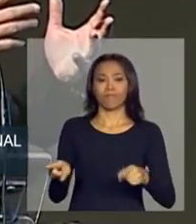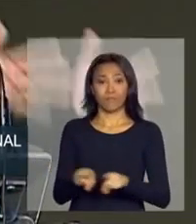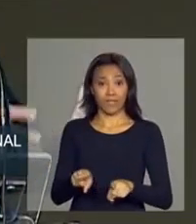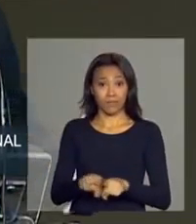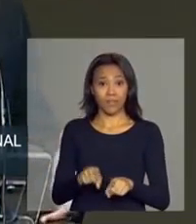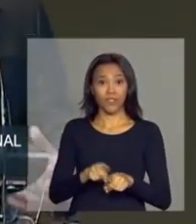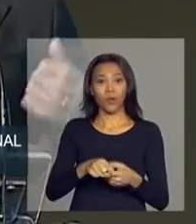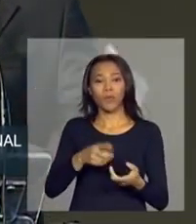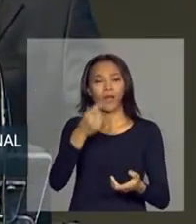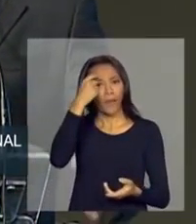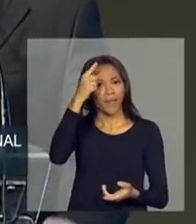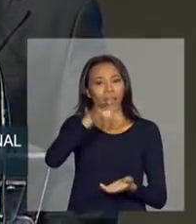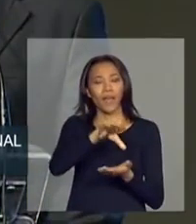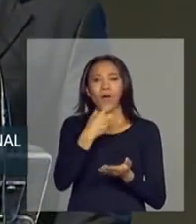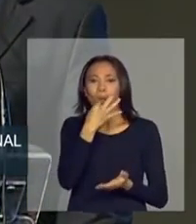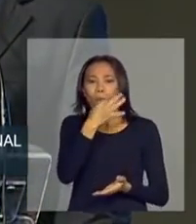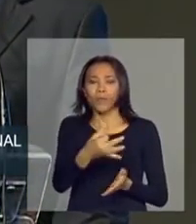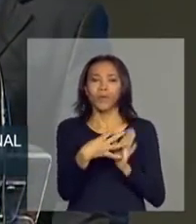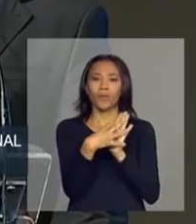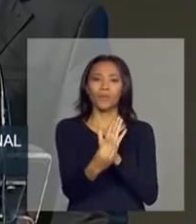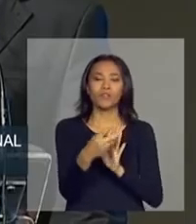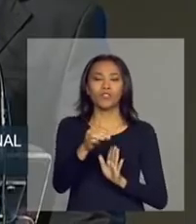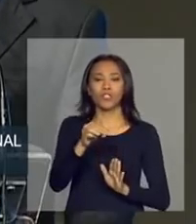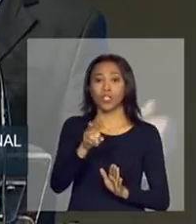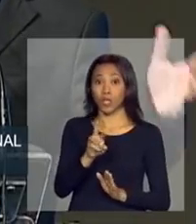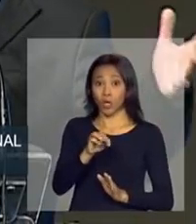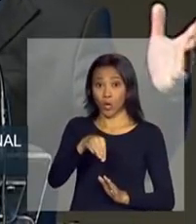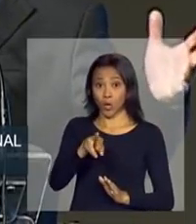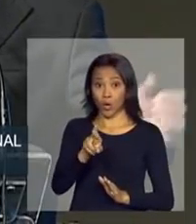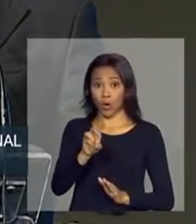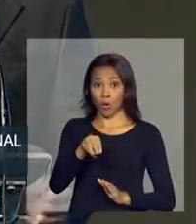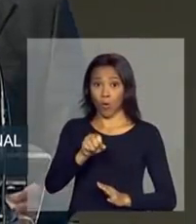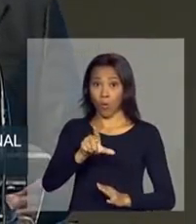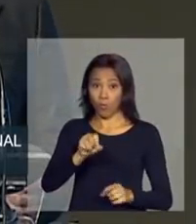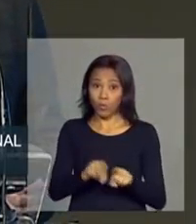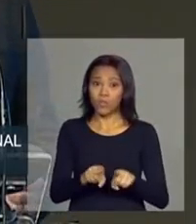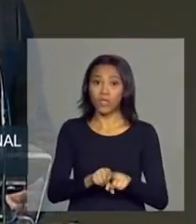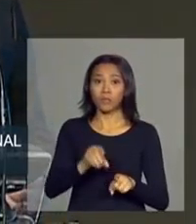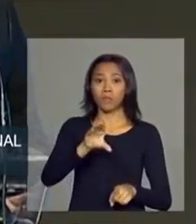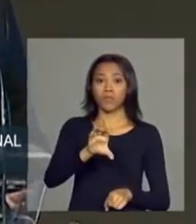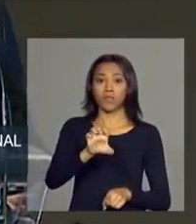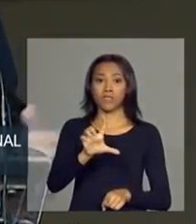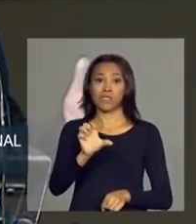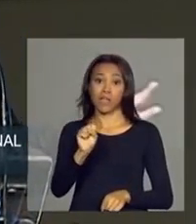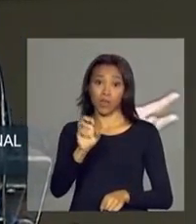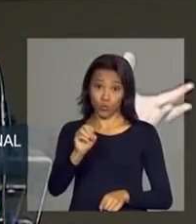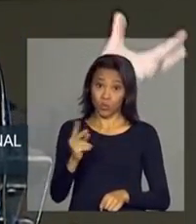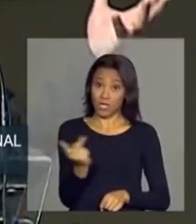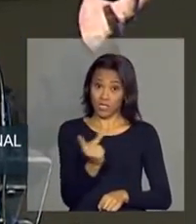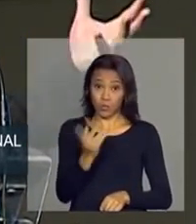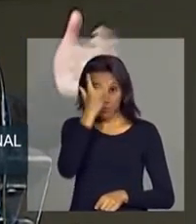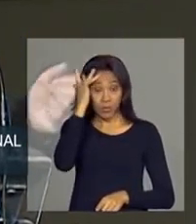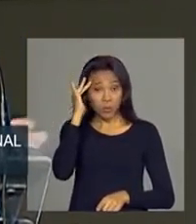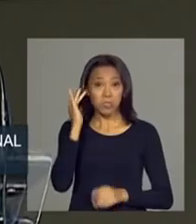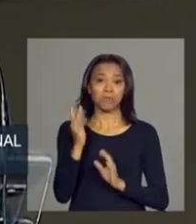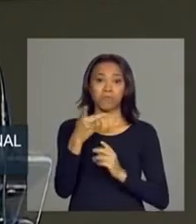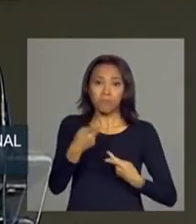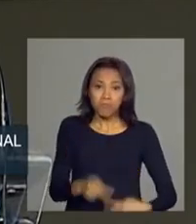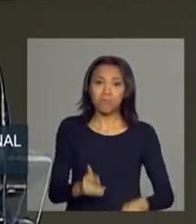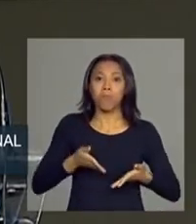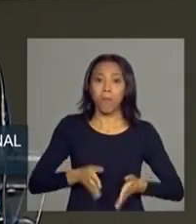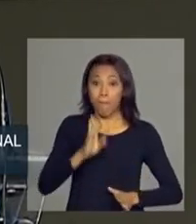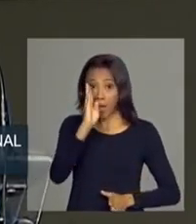colhendo as emoções daqueles que aqui vibraram com a escolha dos seus estudos, dos seus